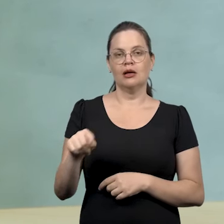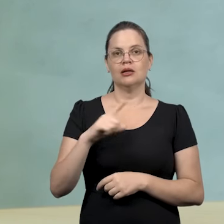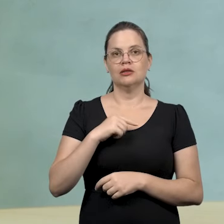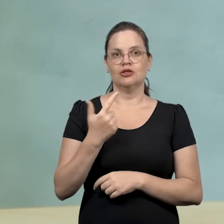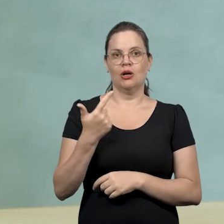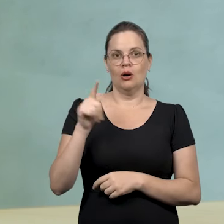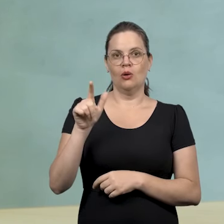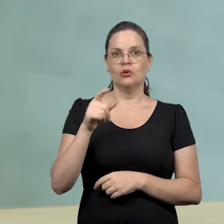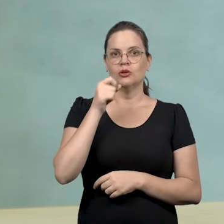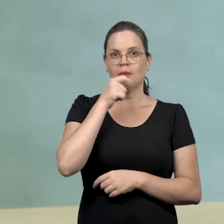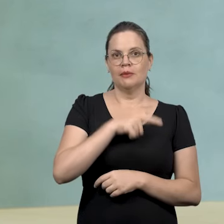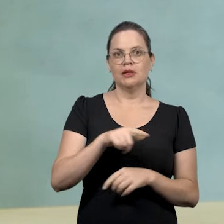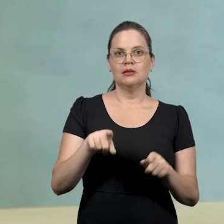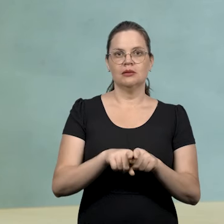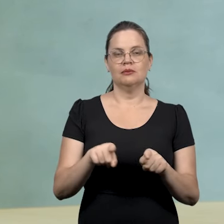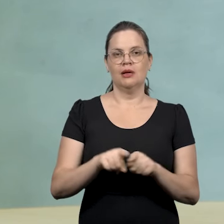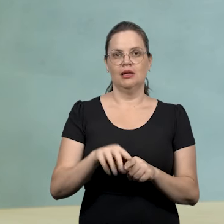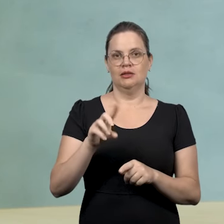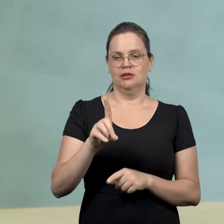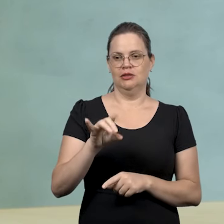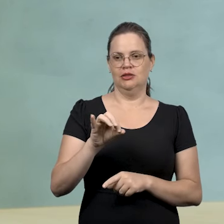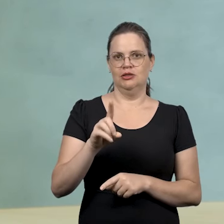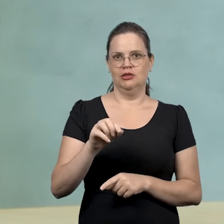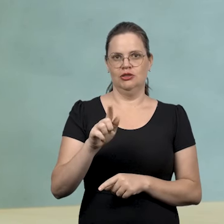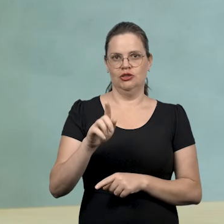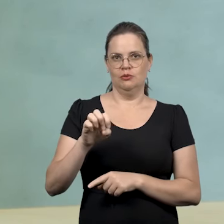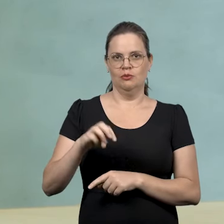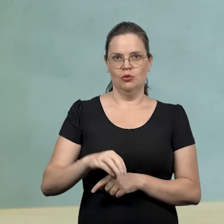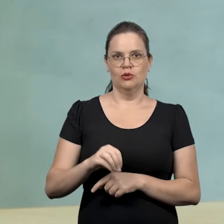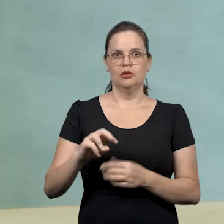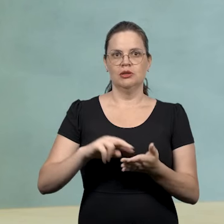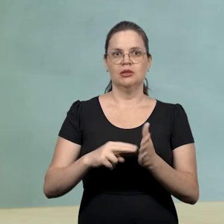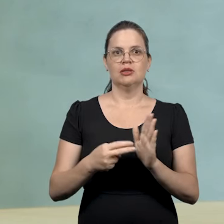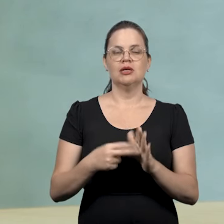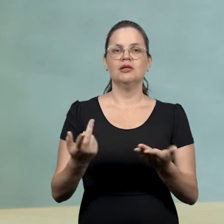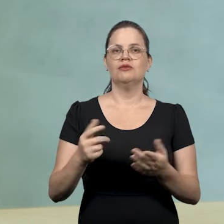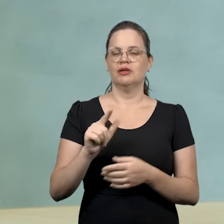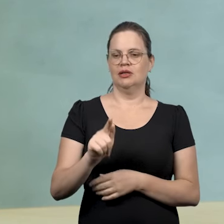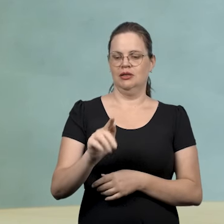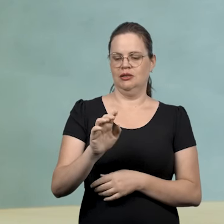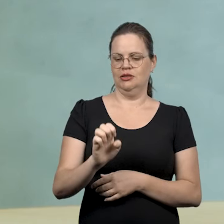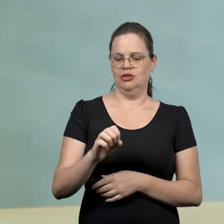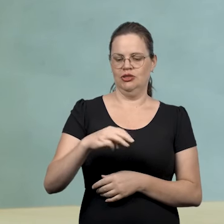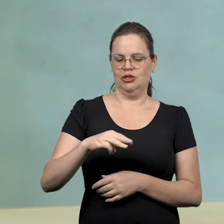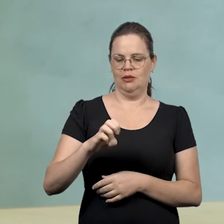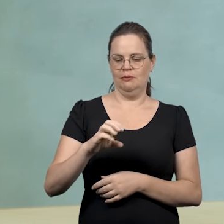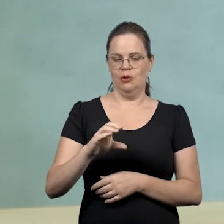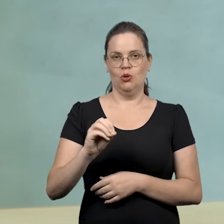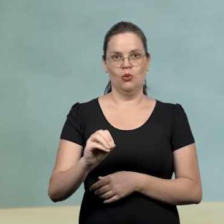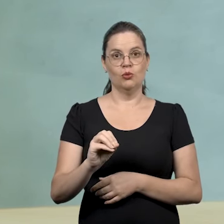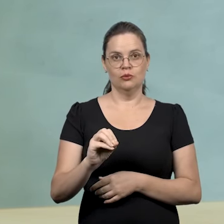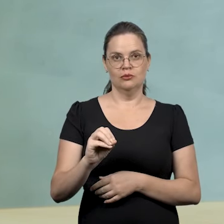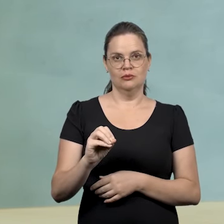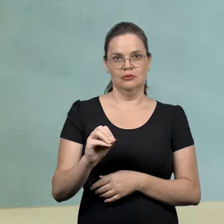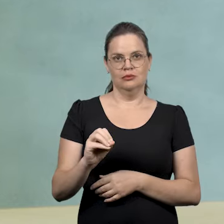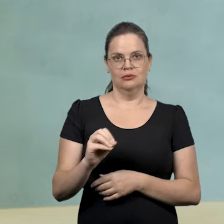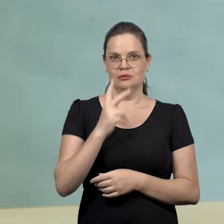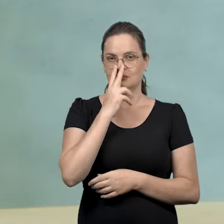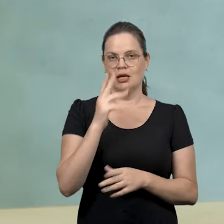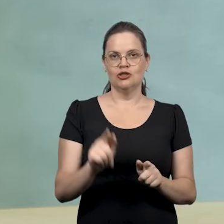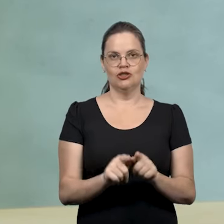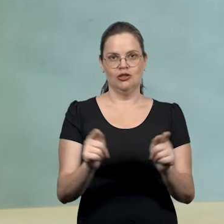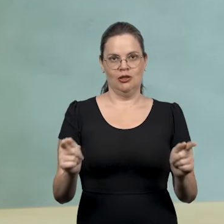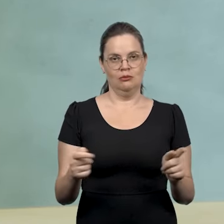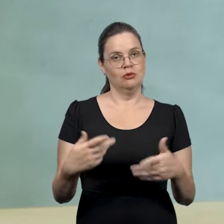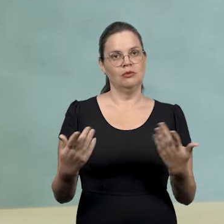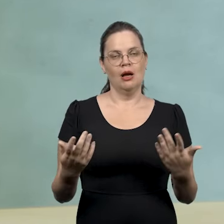Dídimo, que tem um significado que conota a gêmeo. Não há uma evidência bíblica